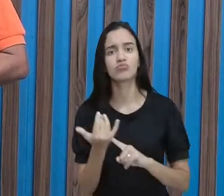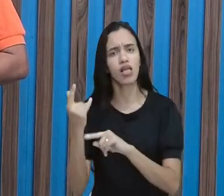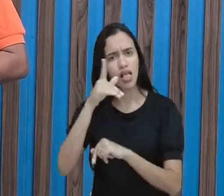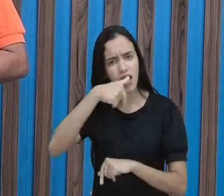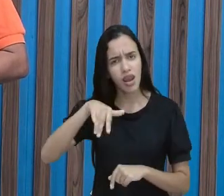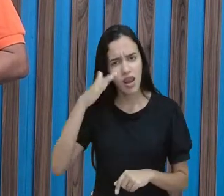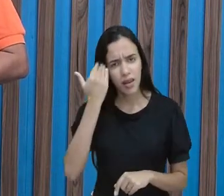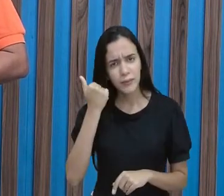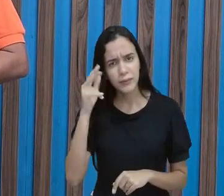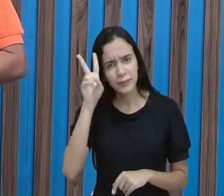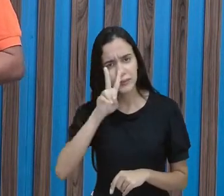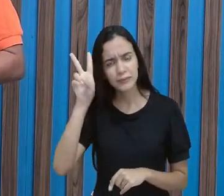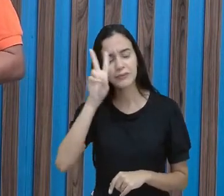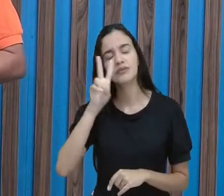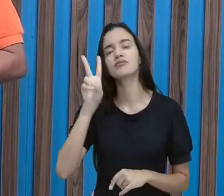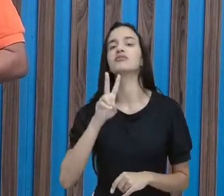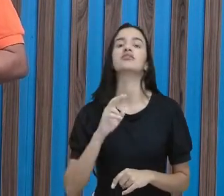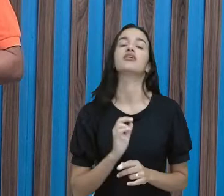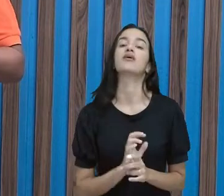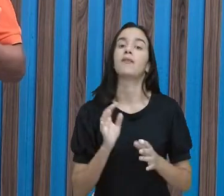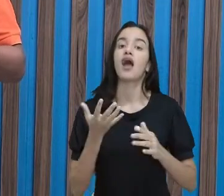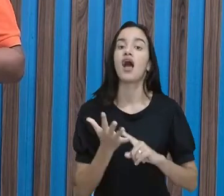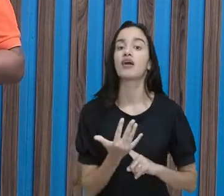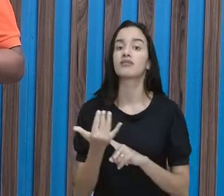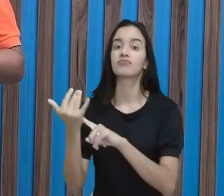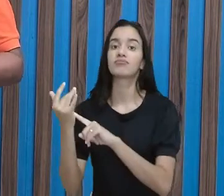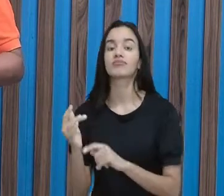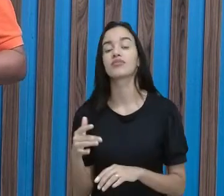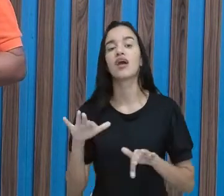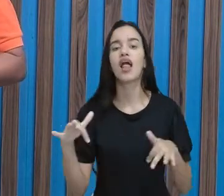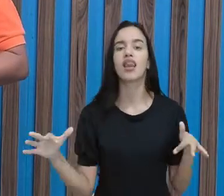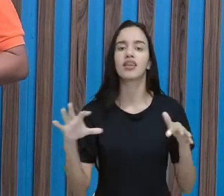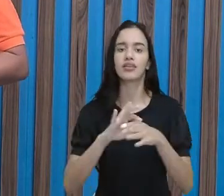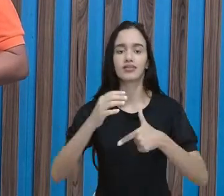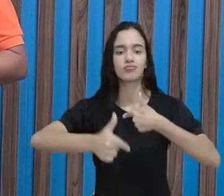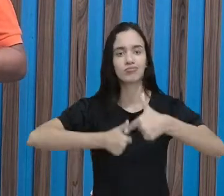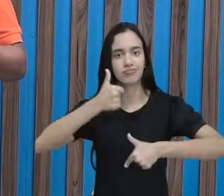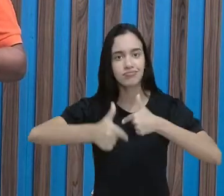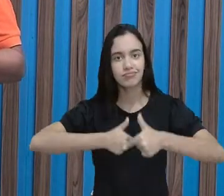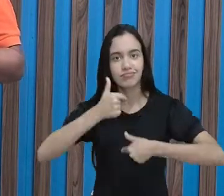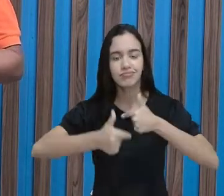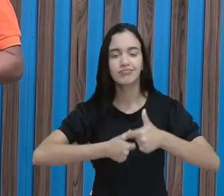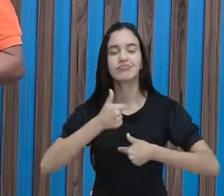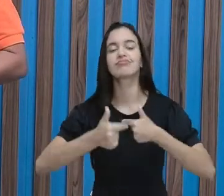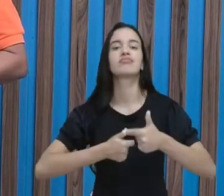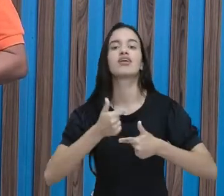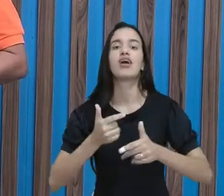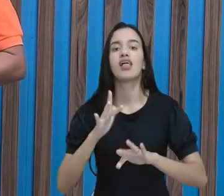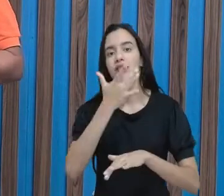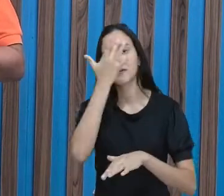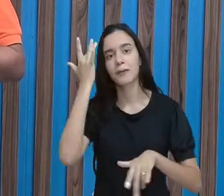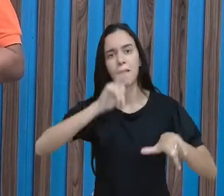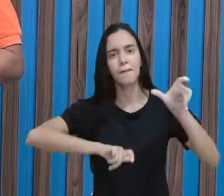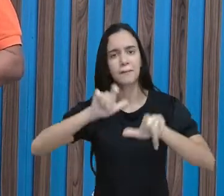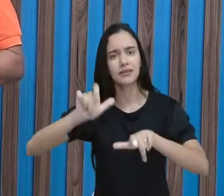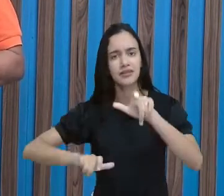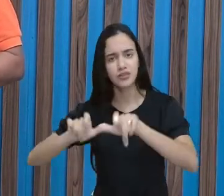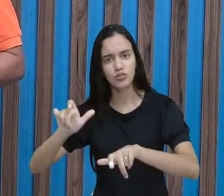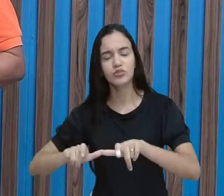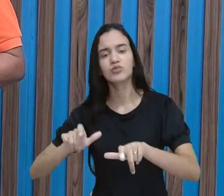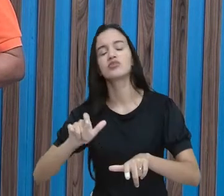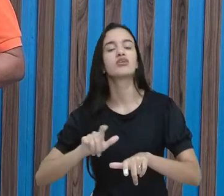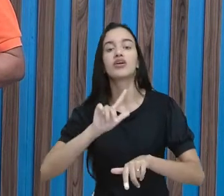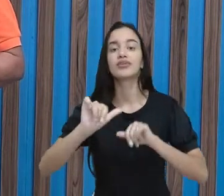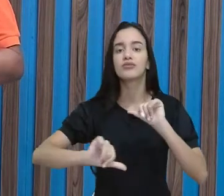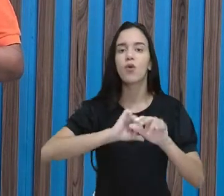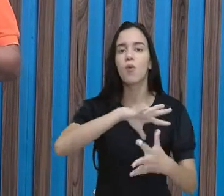lembram? Então, a tecnologia está muito ligada ao trabalho. E é o trabalho das pessoas que transforma